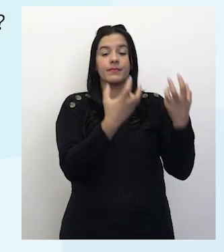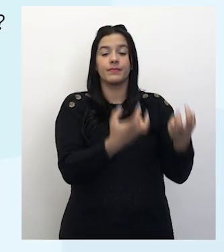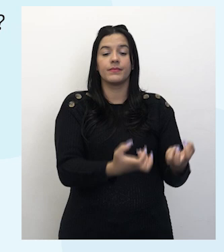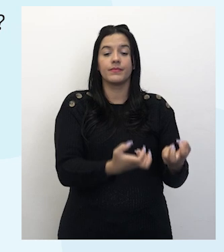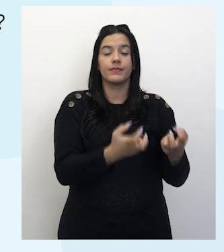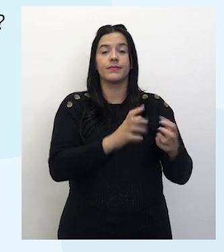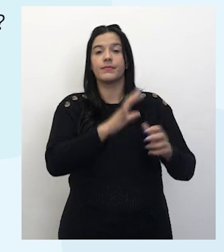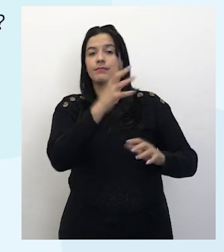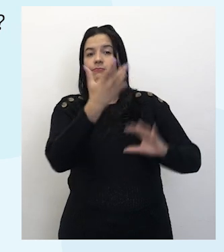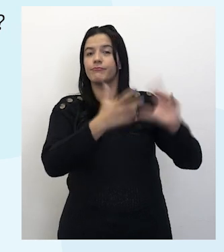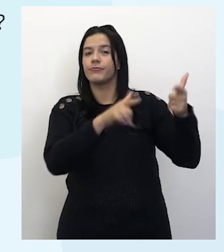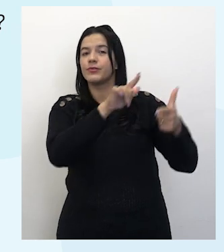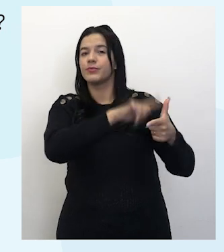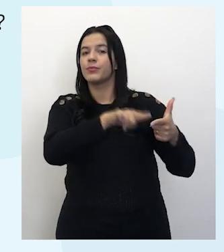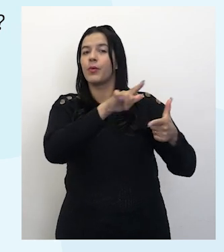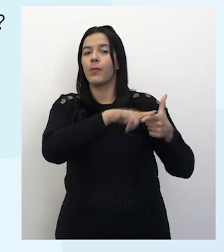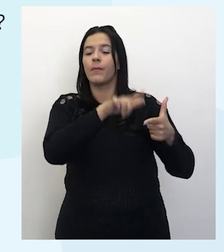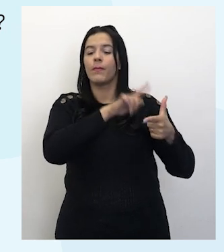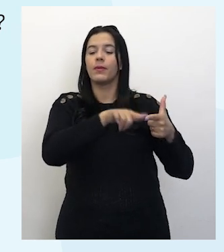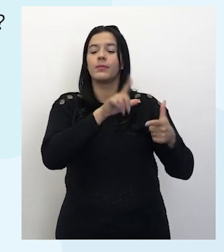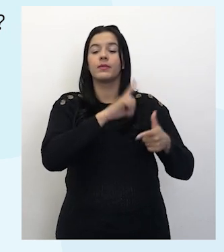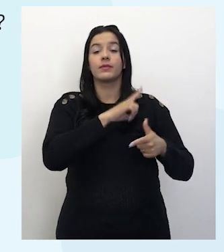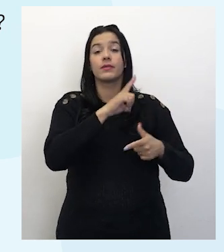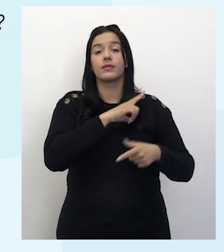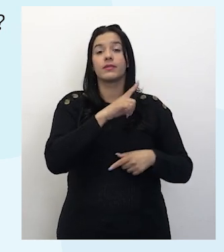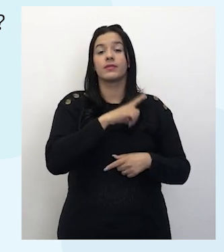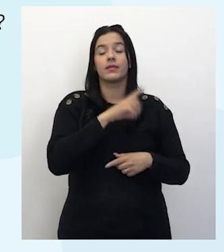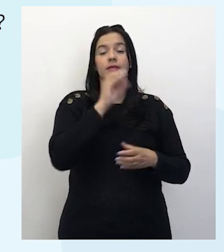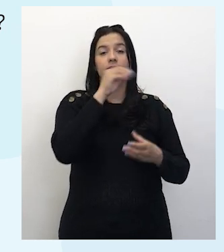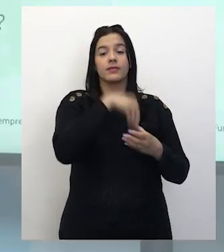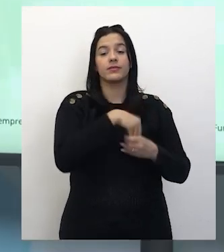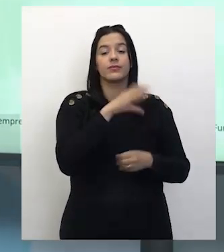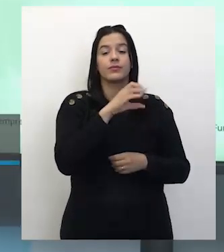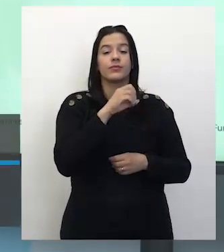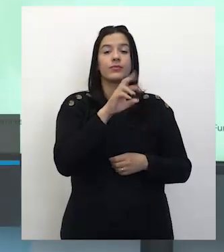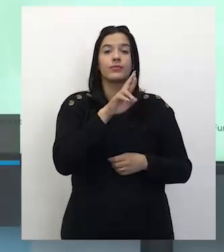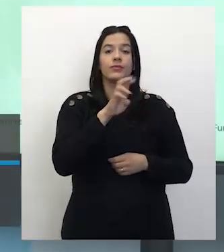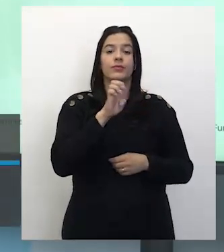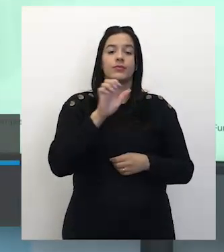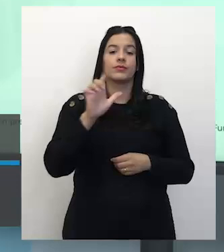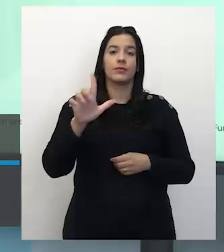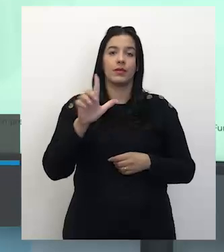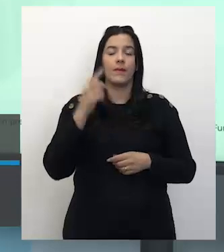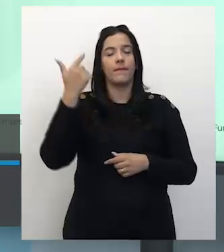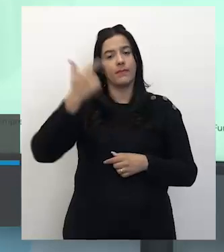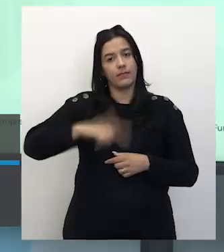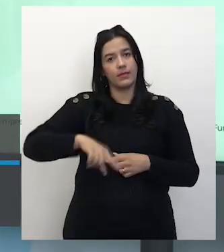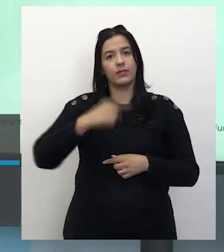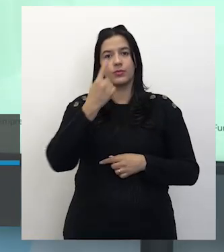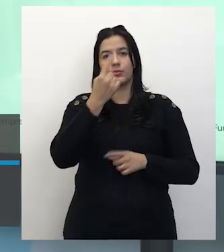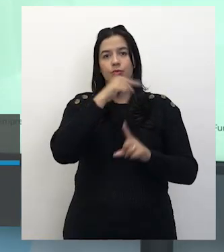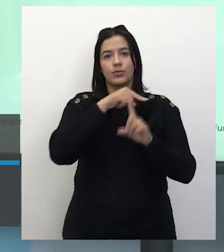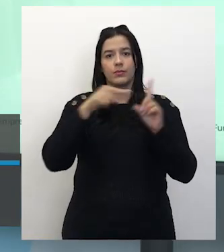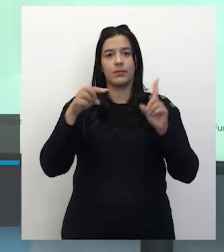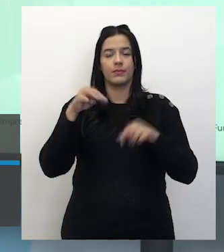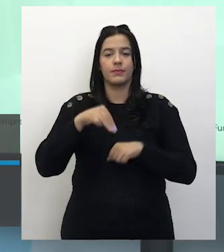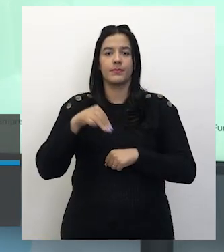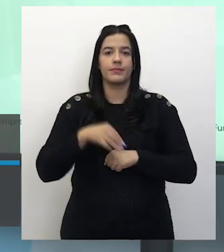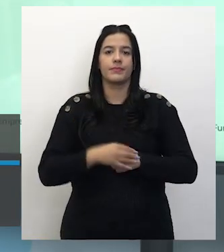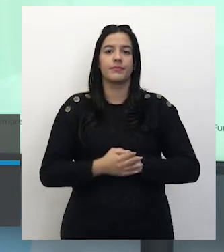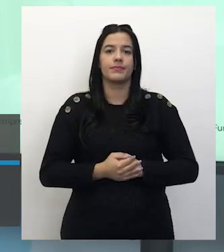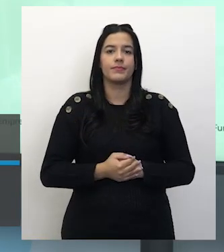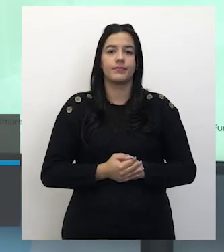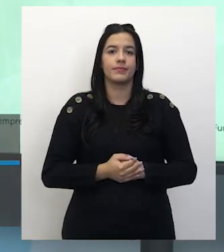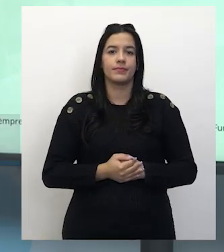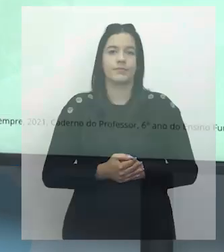Quais são as consequências da seca retratadas no cordel? Mais 1 minutinho e meio para vocês responderem.